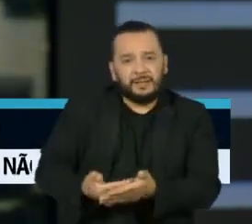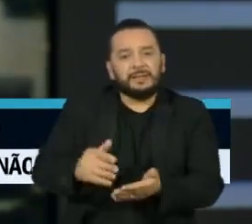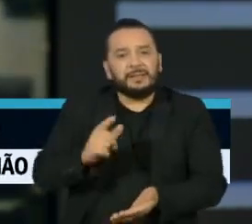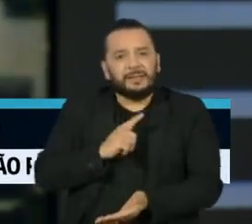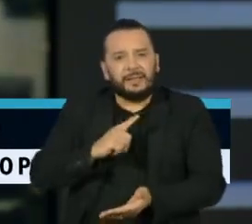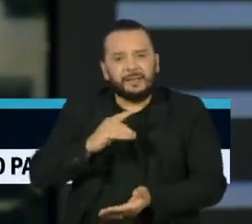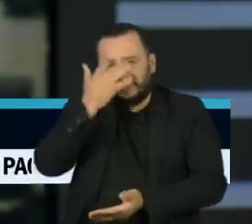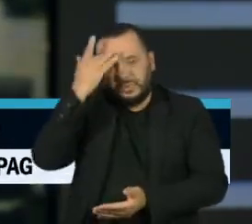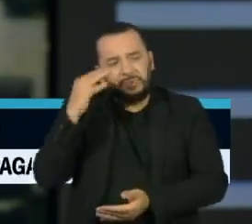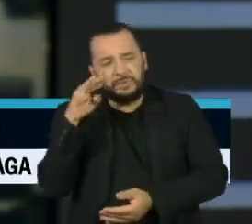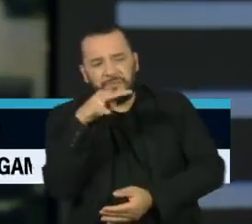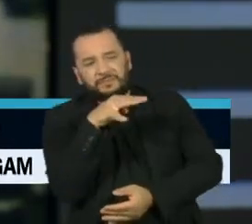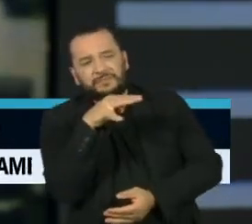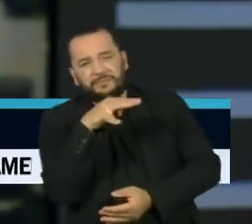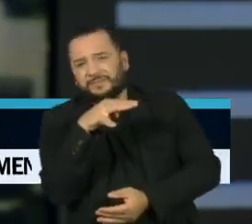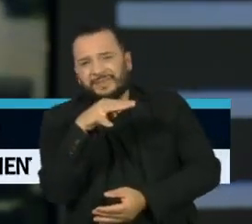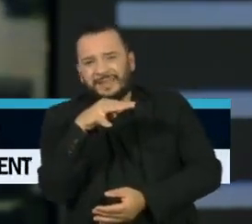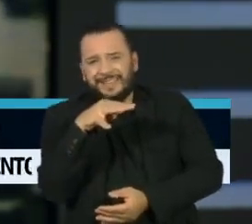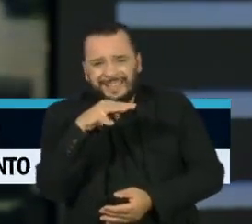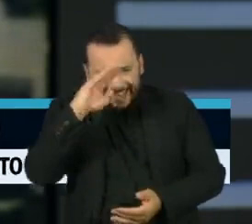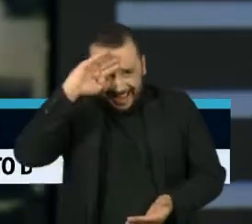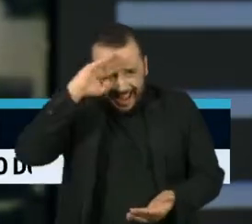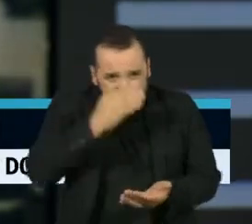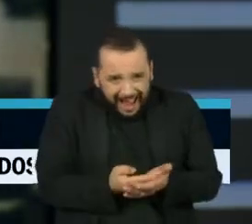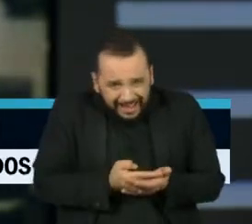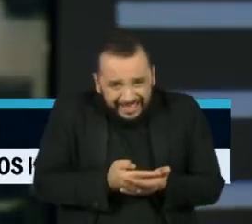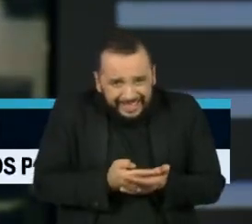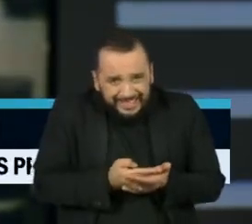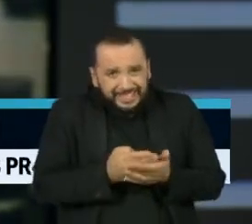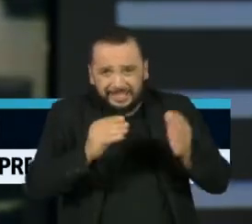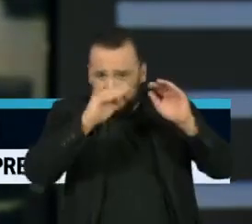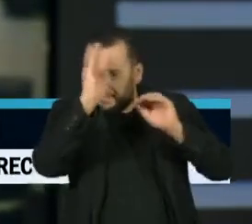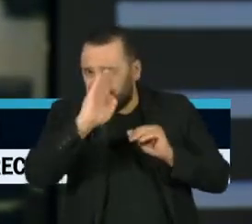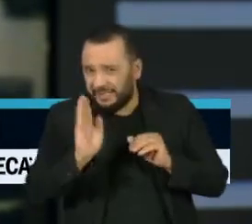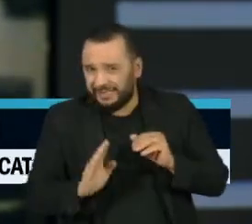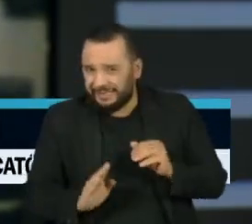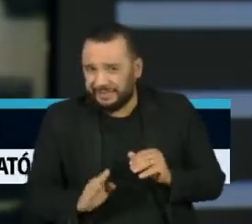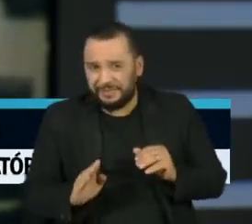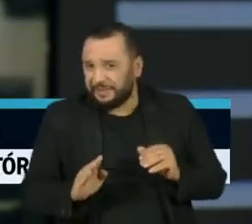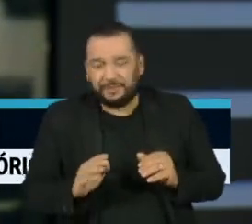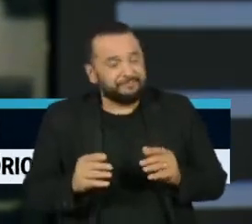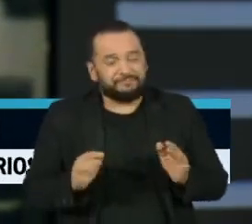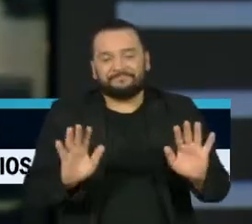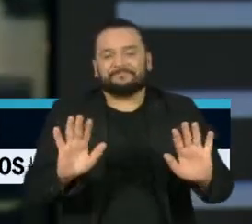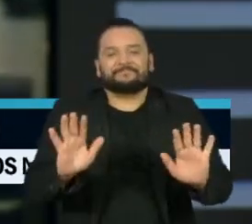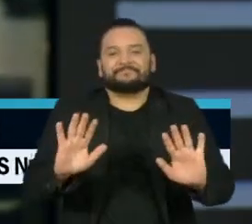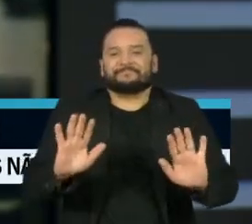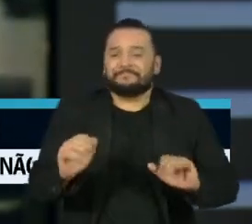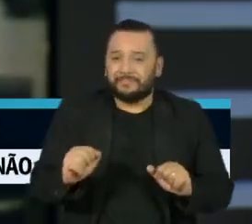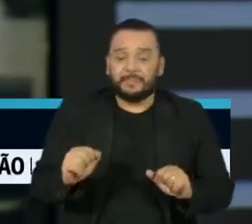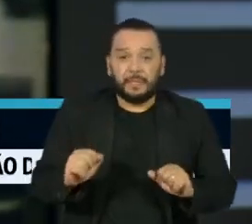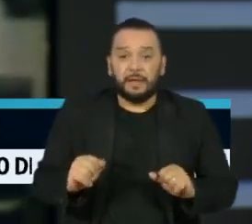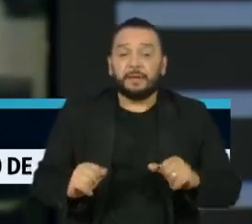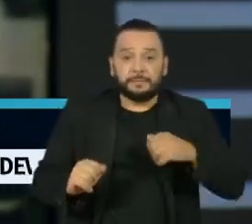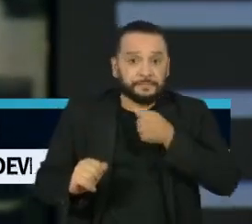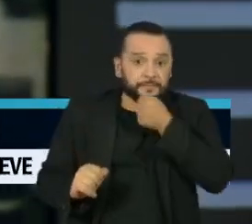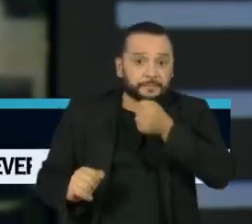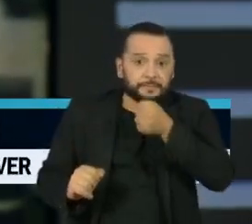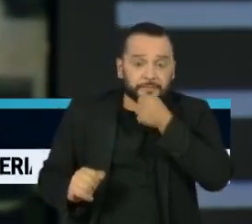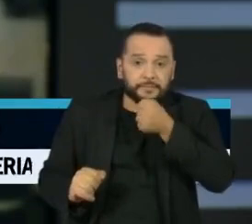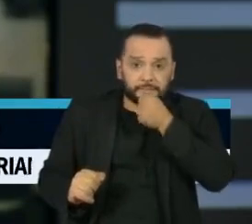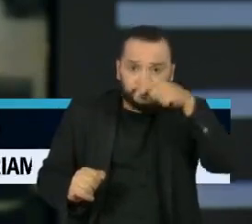a credibilidade para o cumprimento dessa dessa Promessa é tanto menor que quando a imprensa brasileira